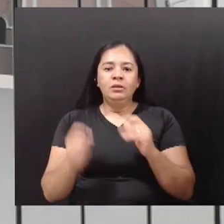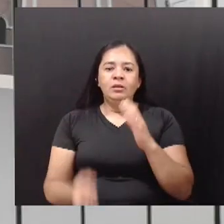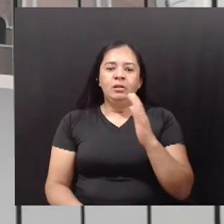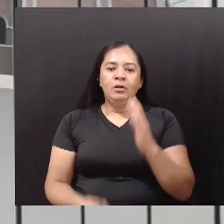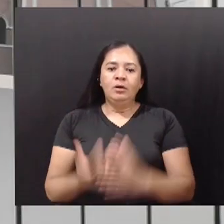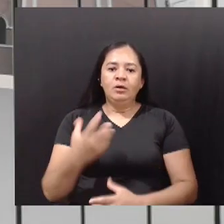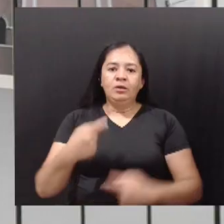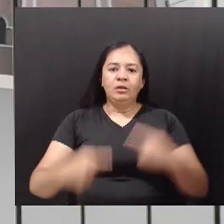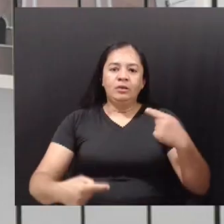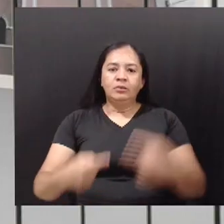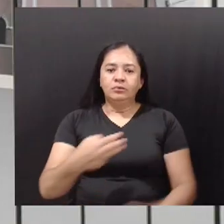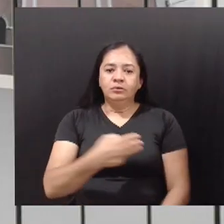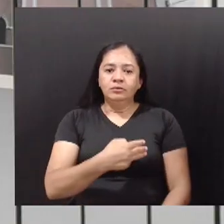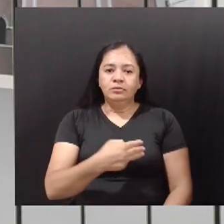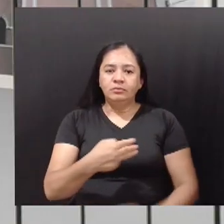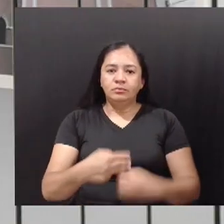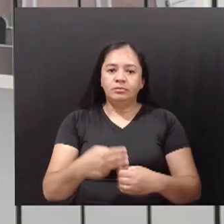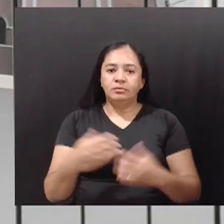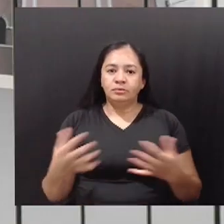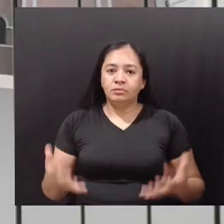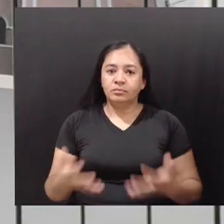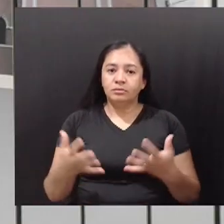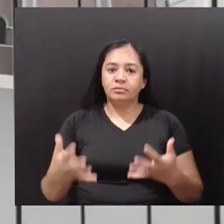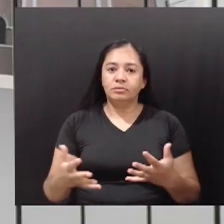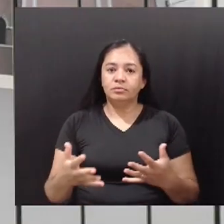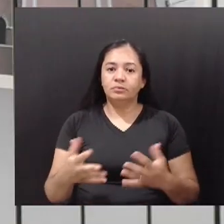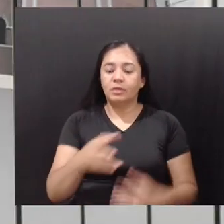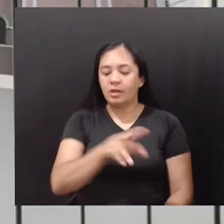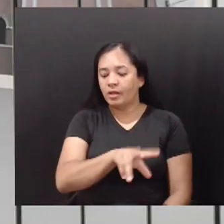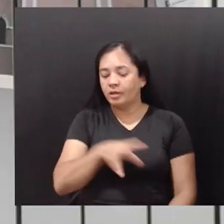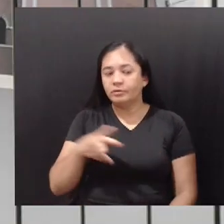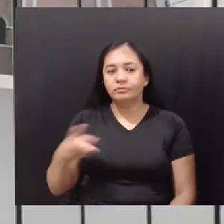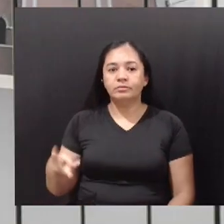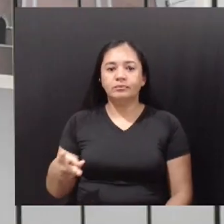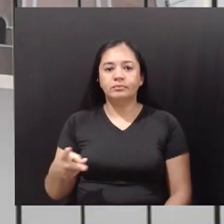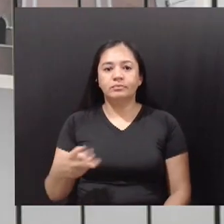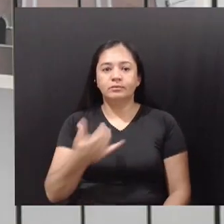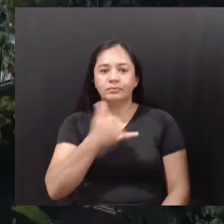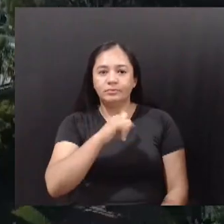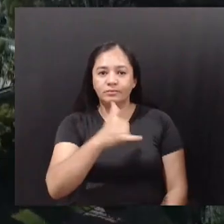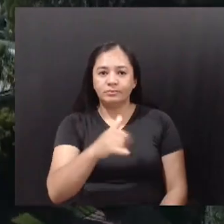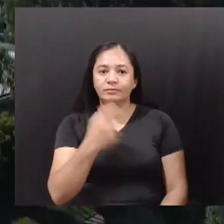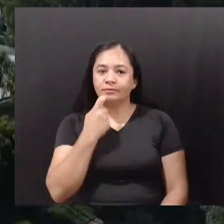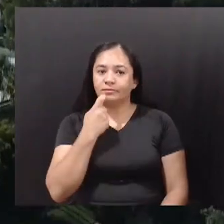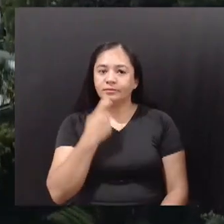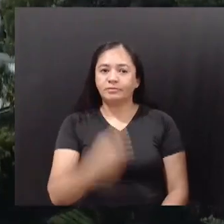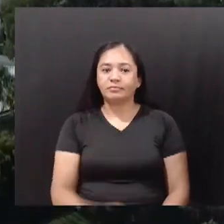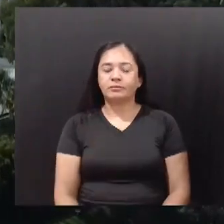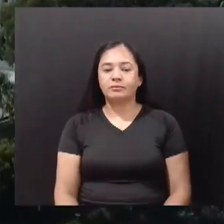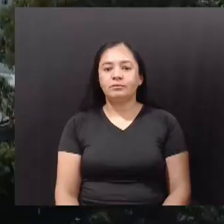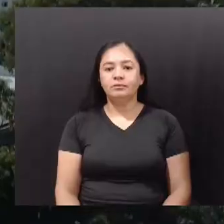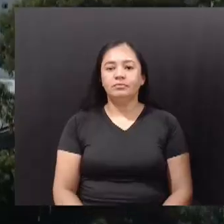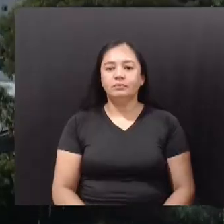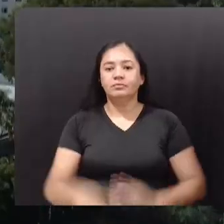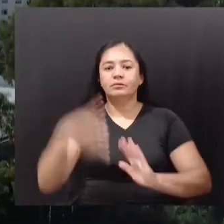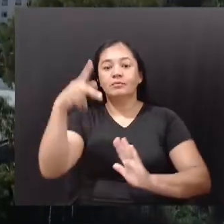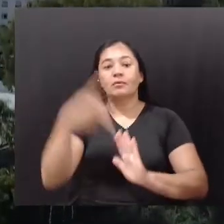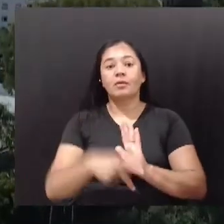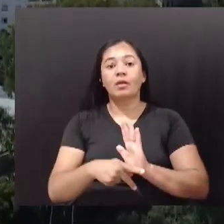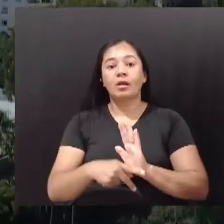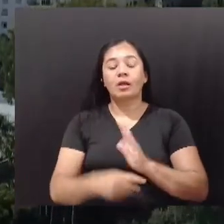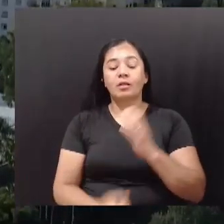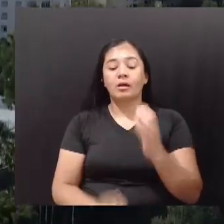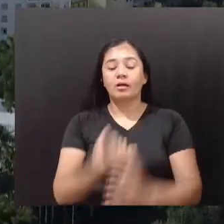de incentivo à transição energética de Campinas. O projeto institui a Política Municipal